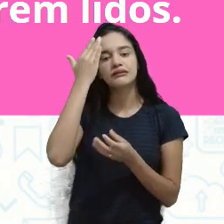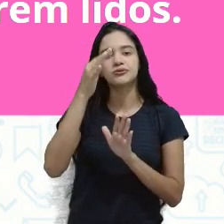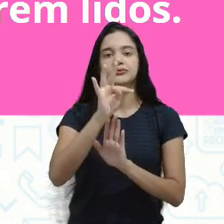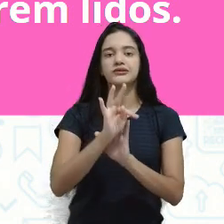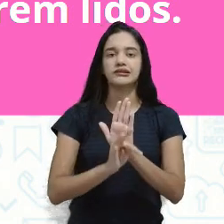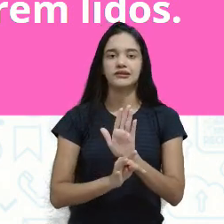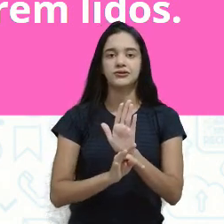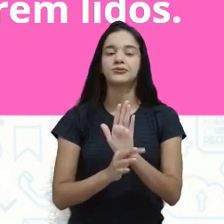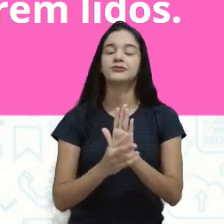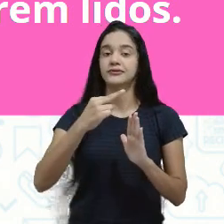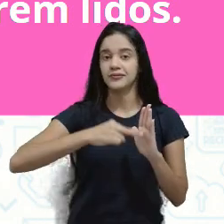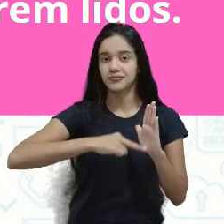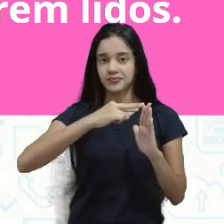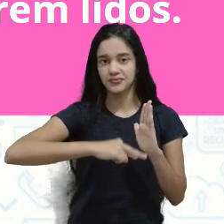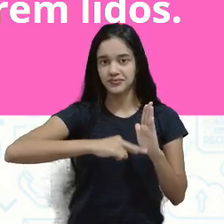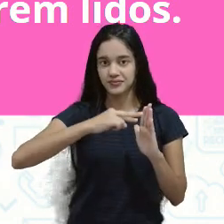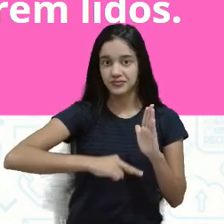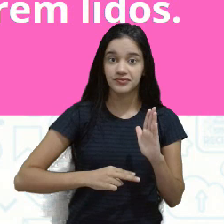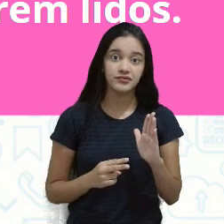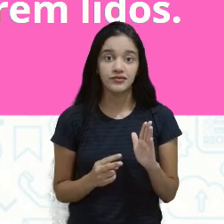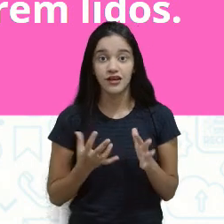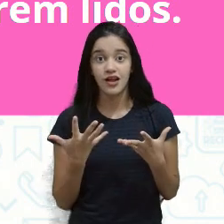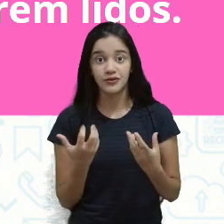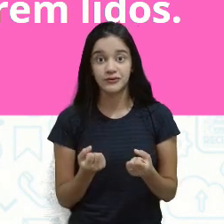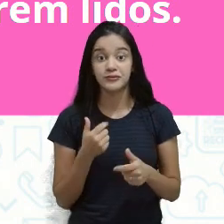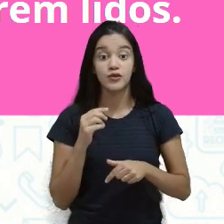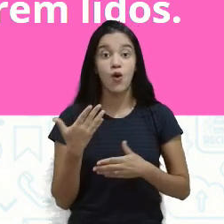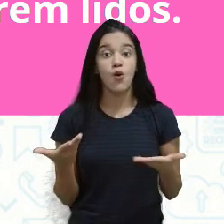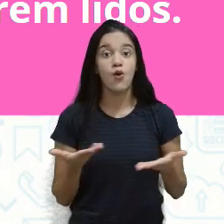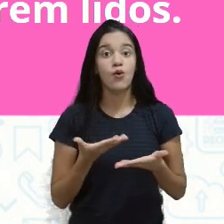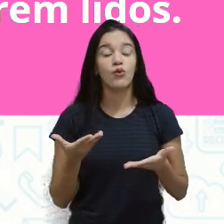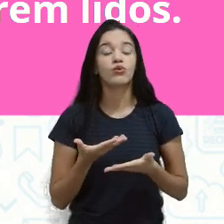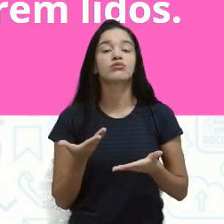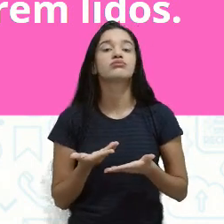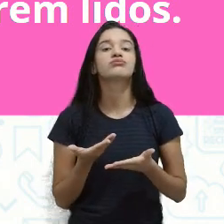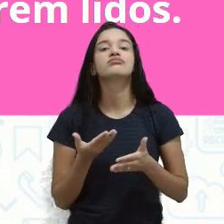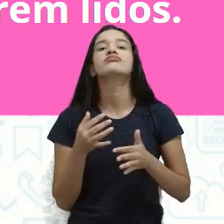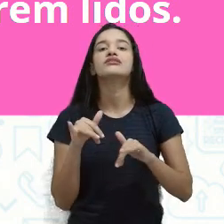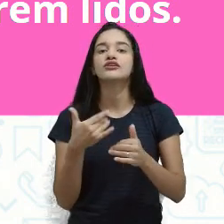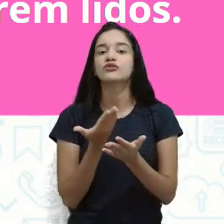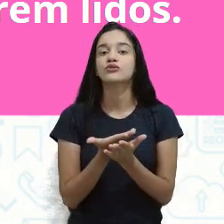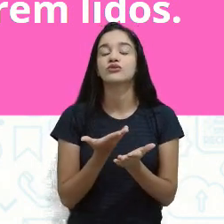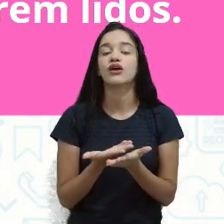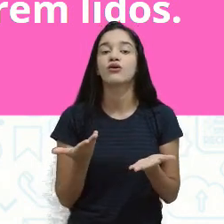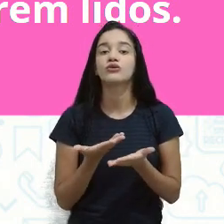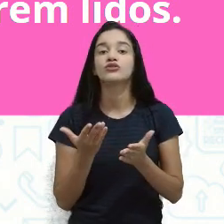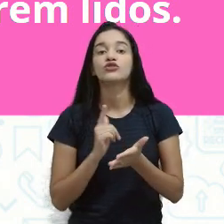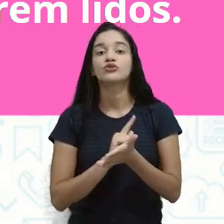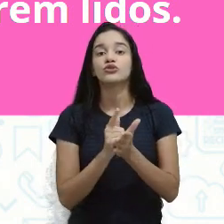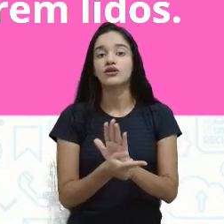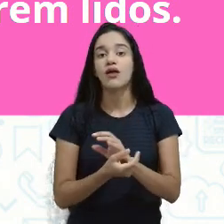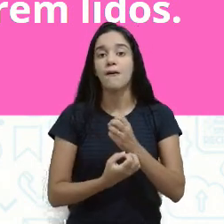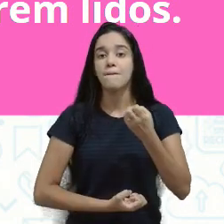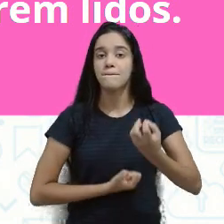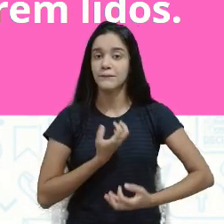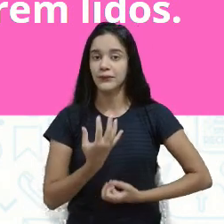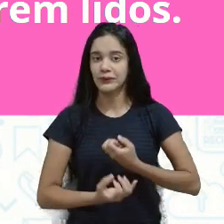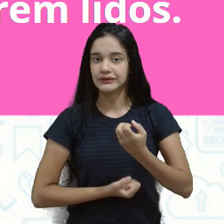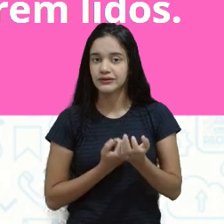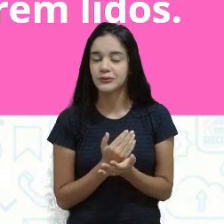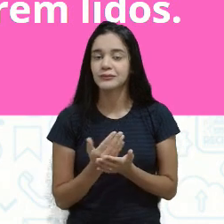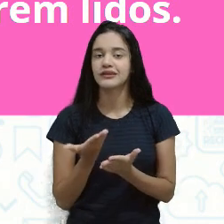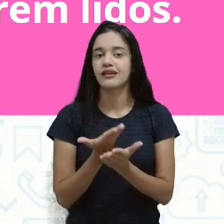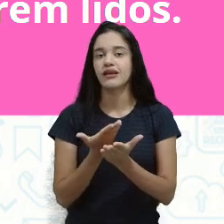a serem lidos. Então, vamos trabalhar esse gênero poesia, que começamos na aula